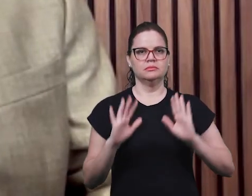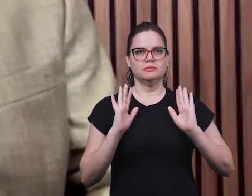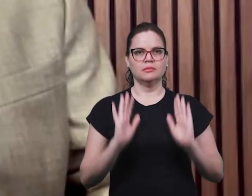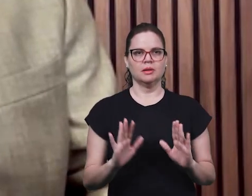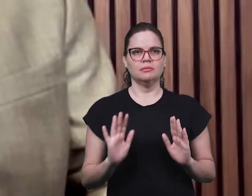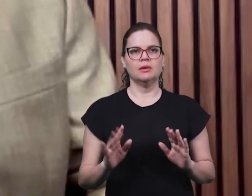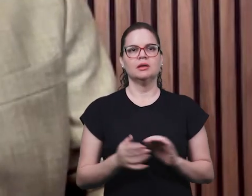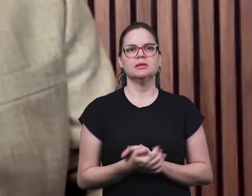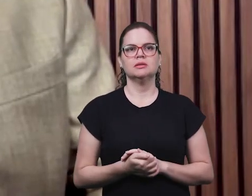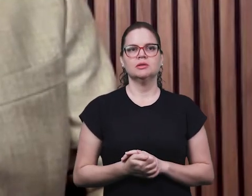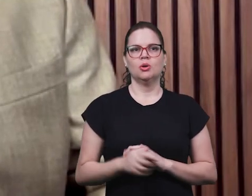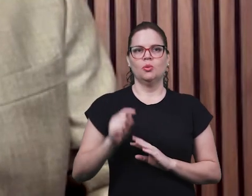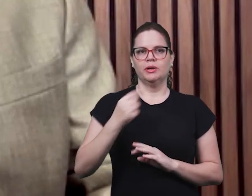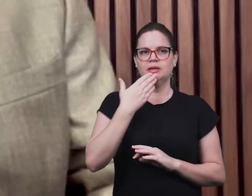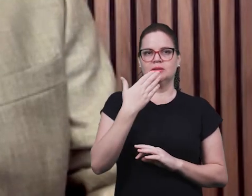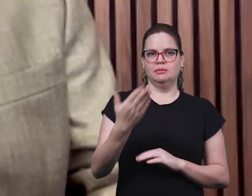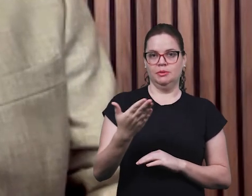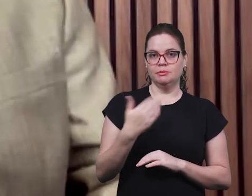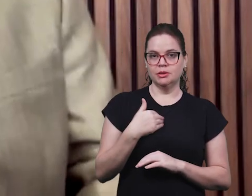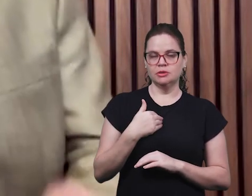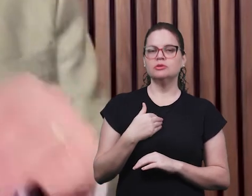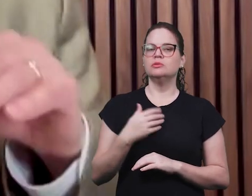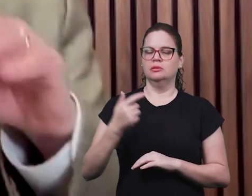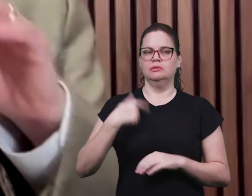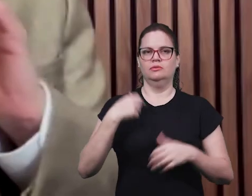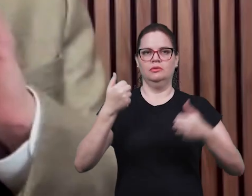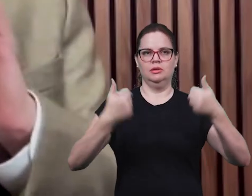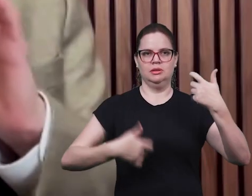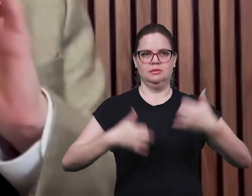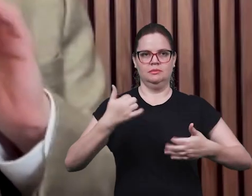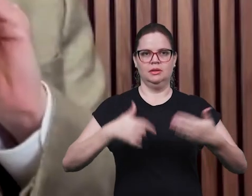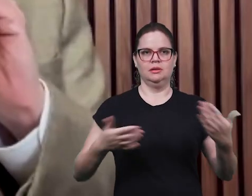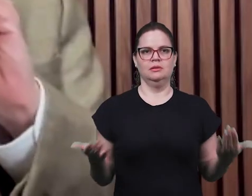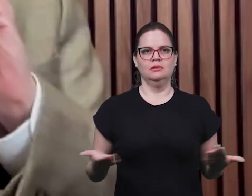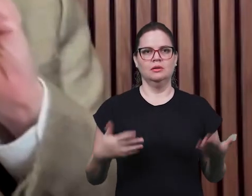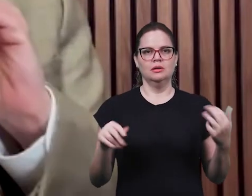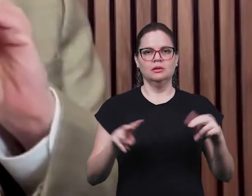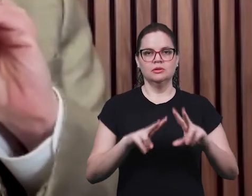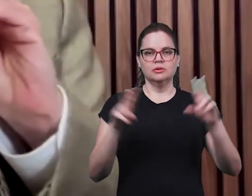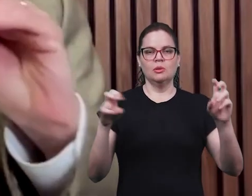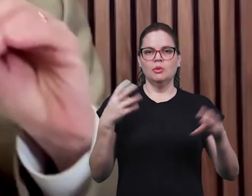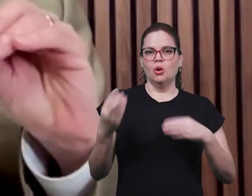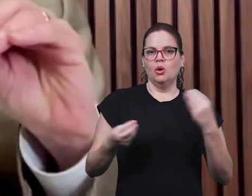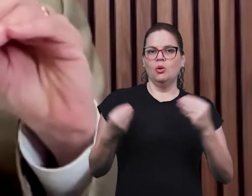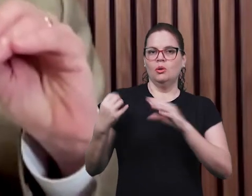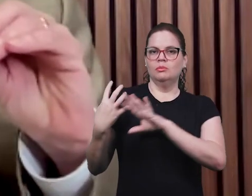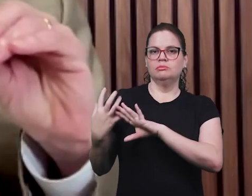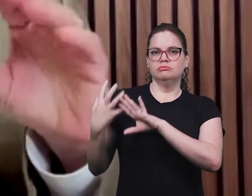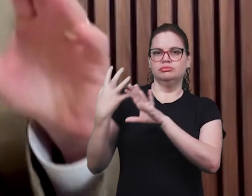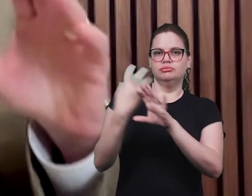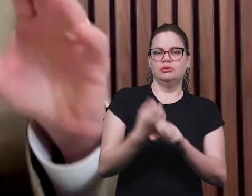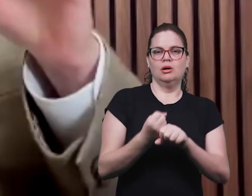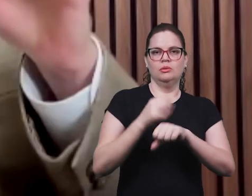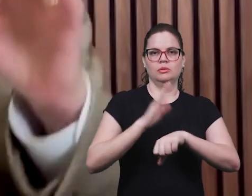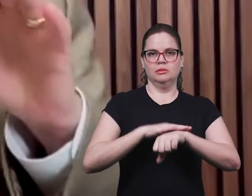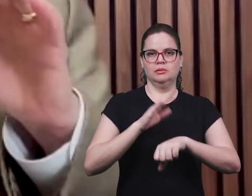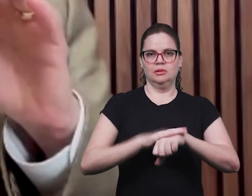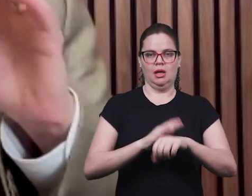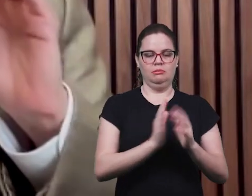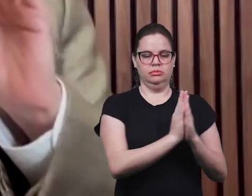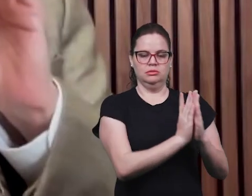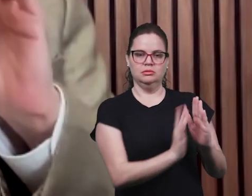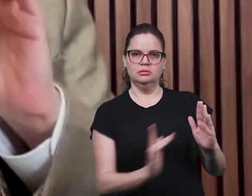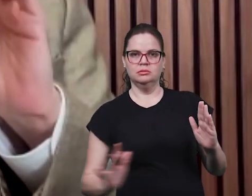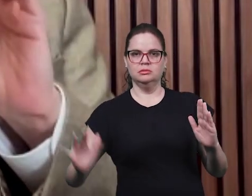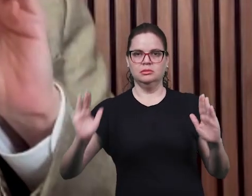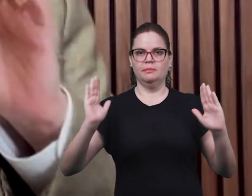a sua solicitação, o seu pedido, eu gostaria de falar um pouquinho sobre a contagem do tempo do cativeiro e eu vou